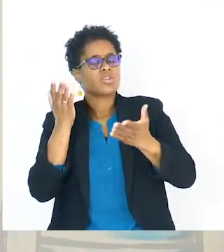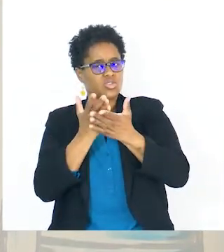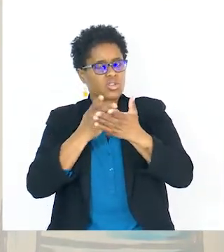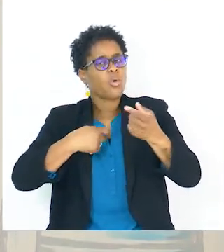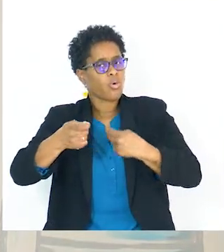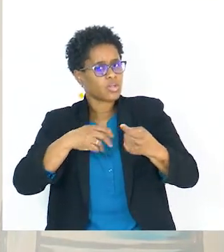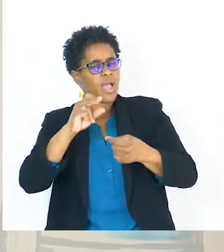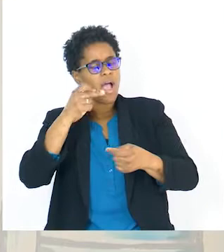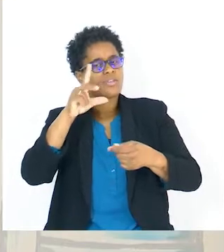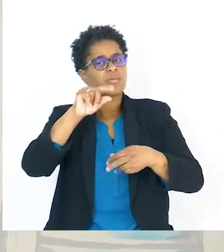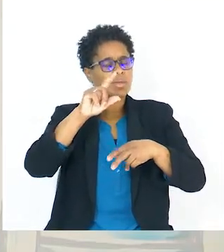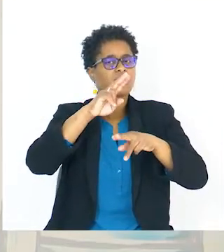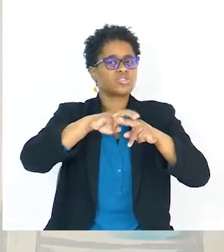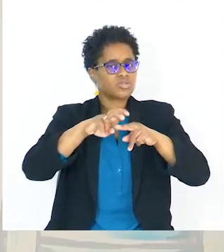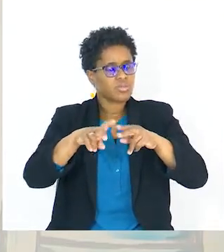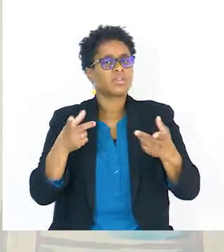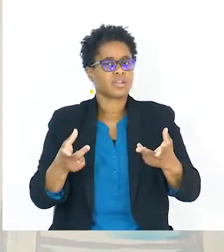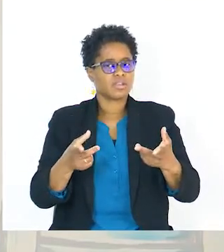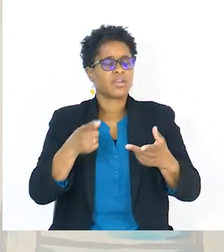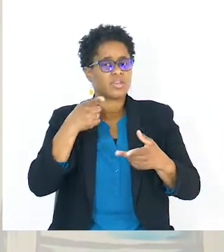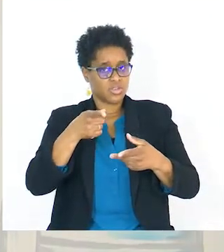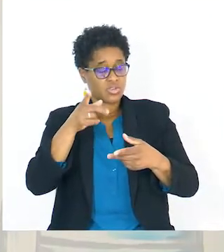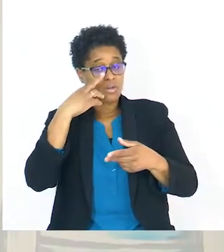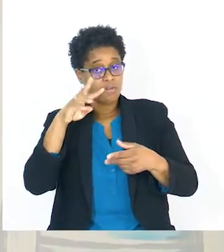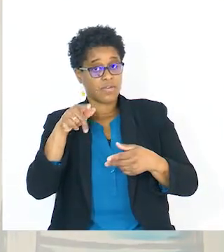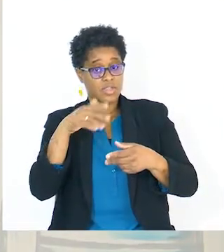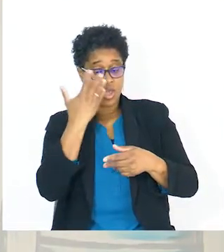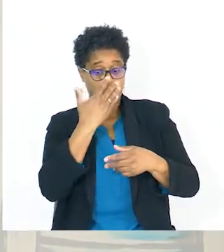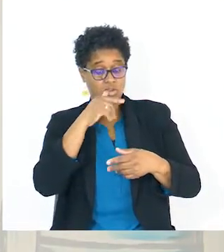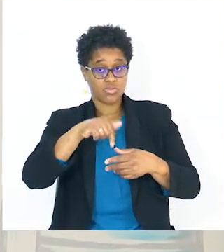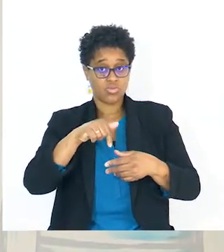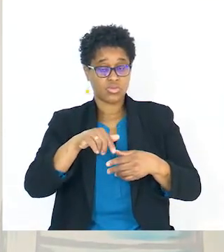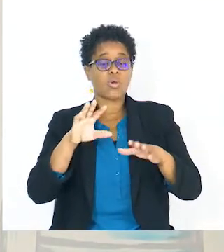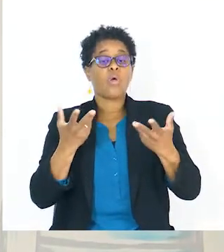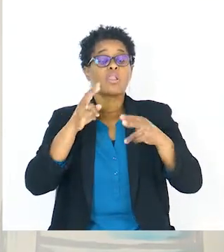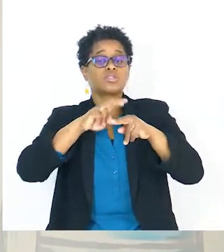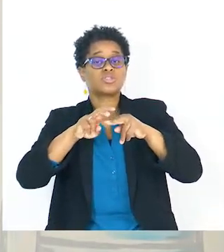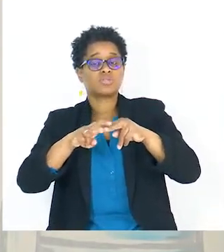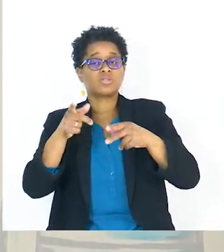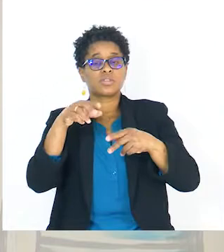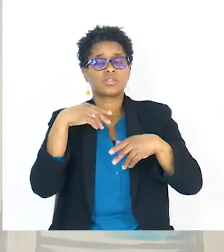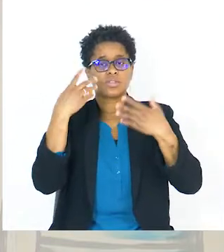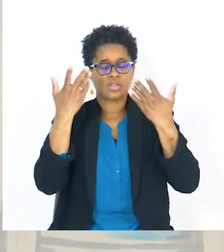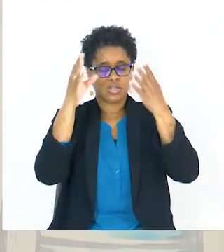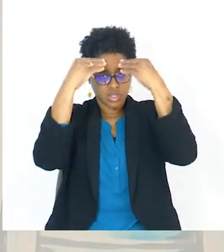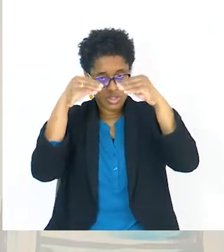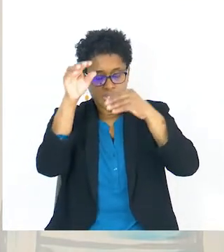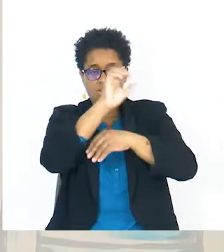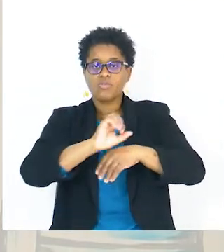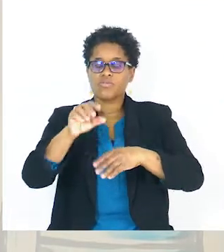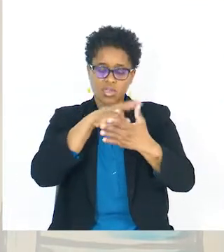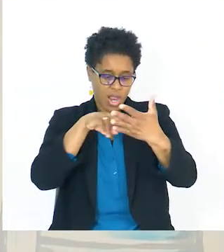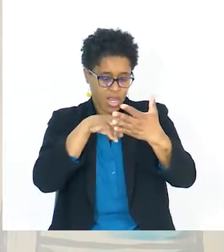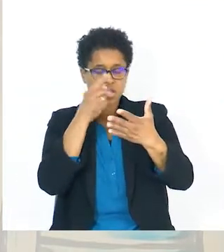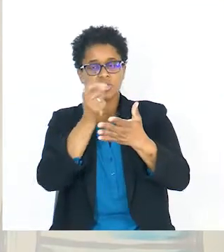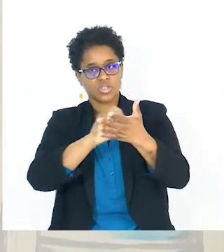está organizada em ano e em disciplina. Isso vamos ver nesta aula de hoje. Qual é a disciplina que vos ensina